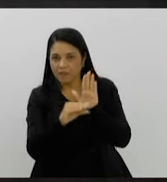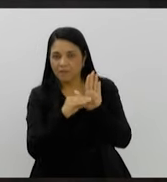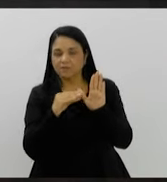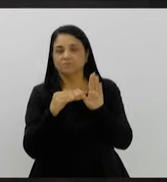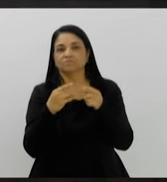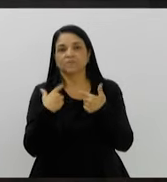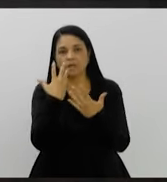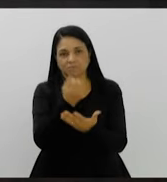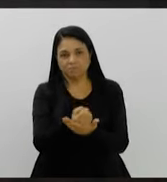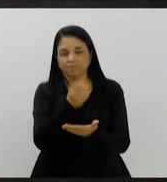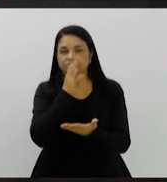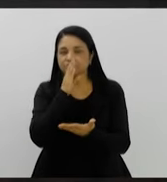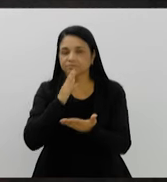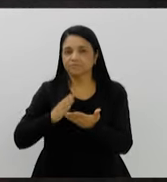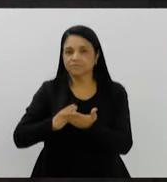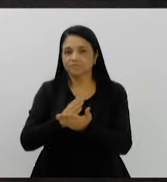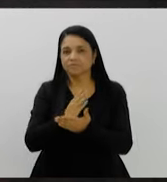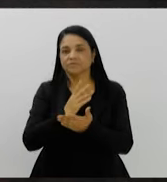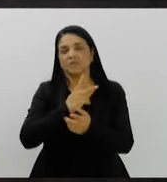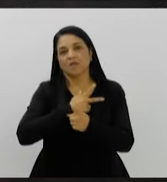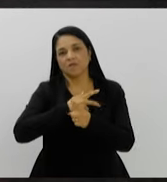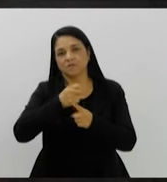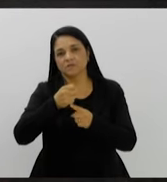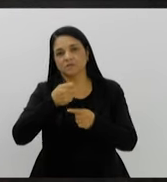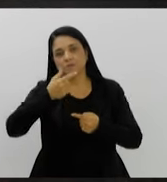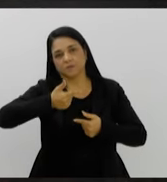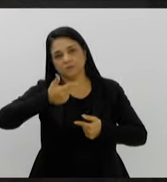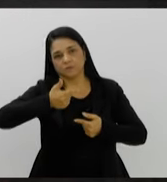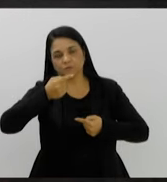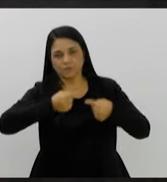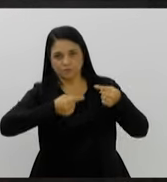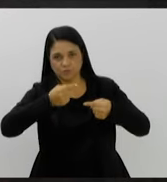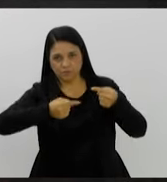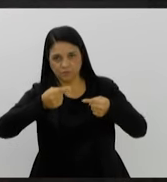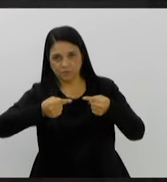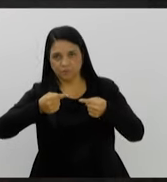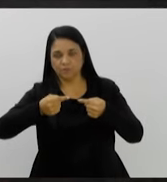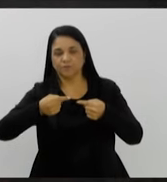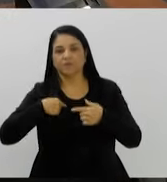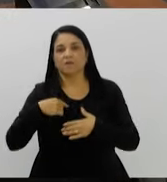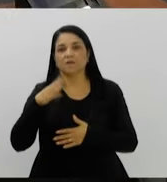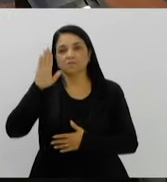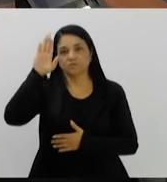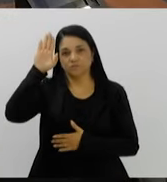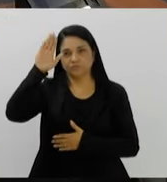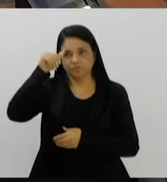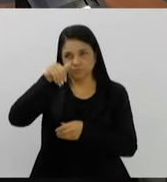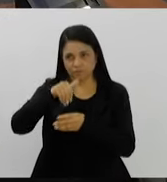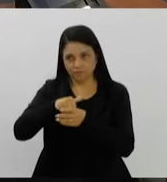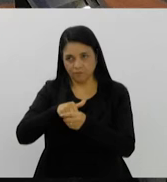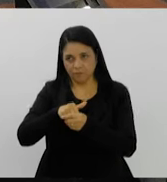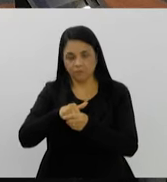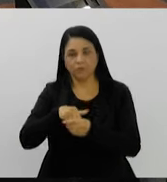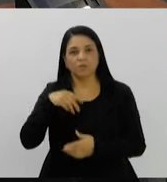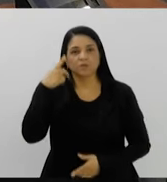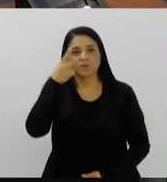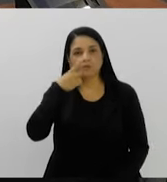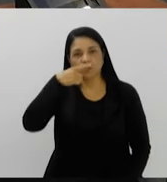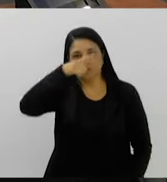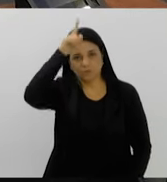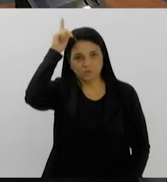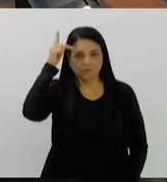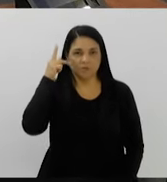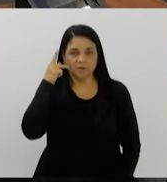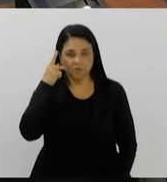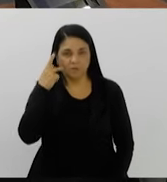comistão aprovado vai redação do vencido para segunda discussão declaração de voto Deputado Lu Paulo para declaração de voto